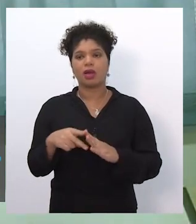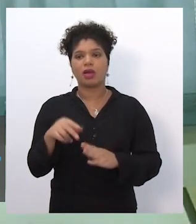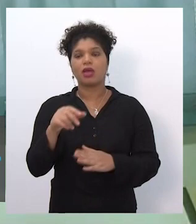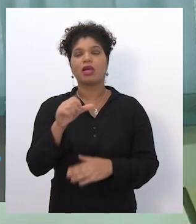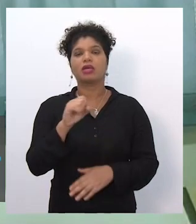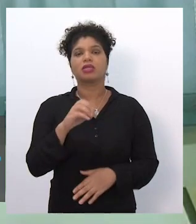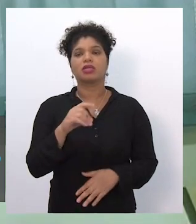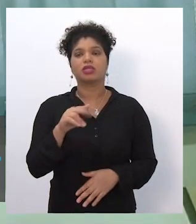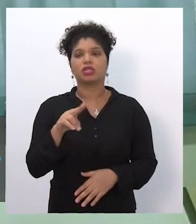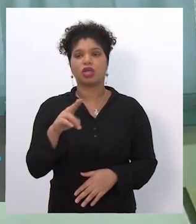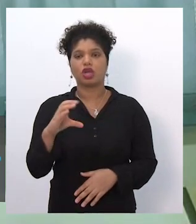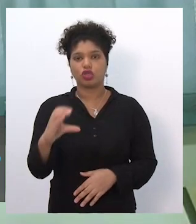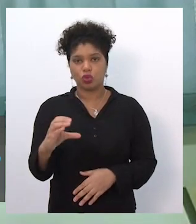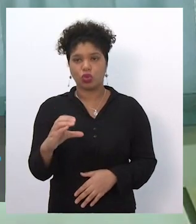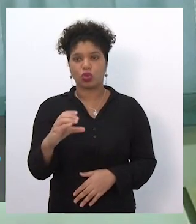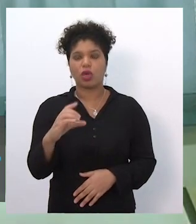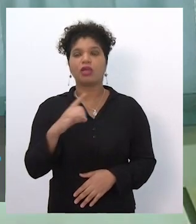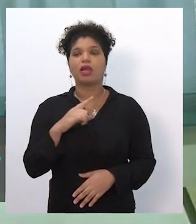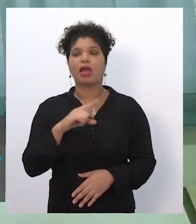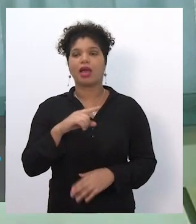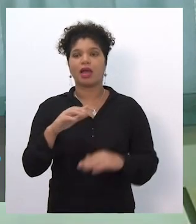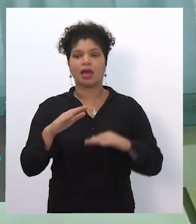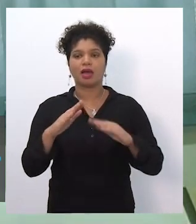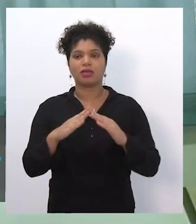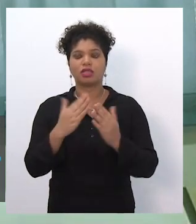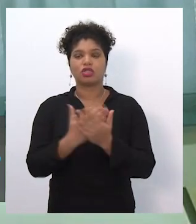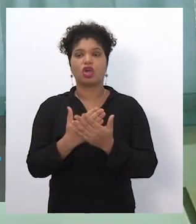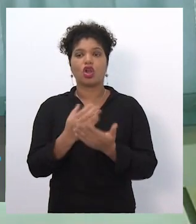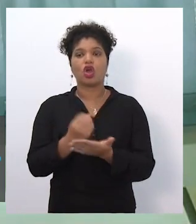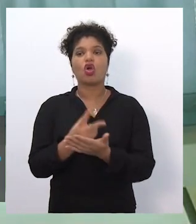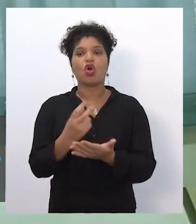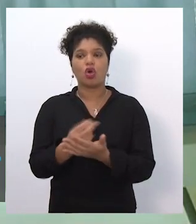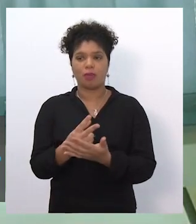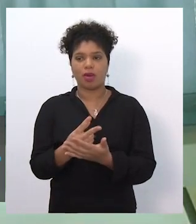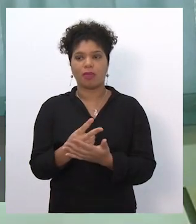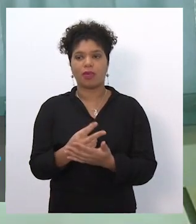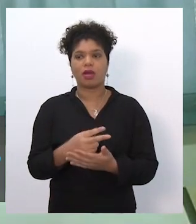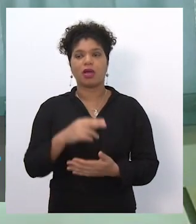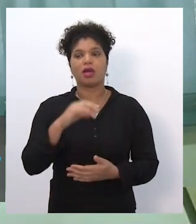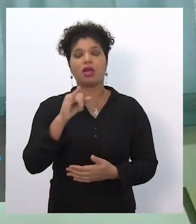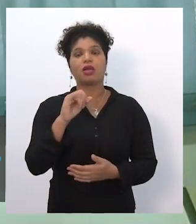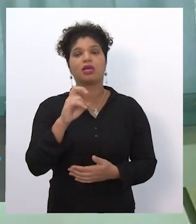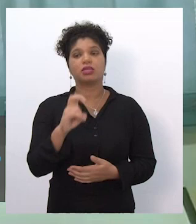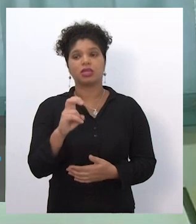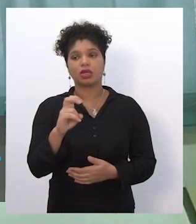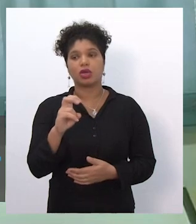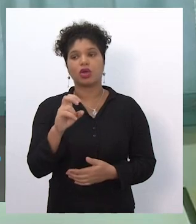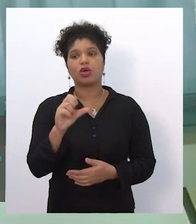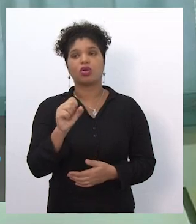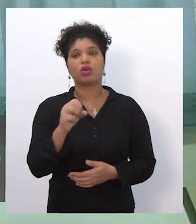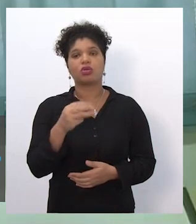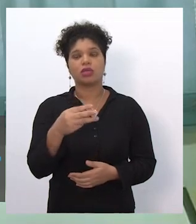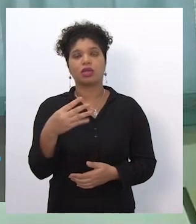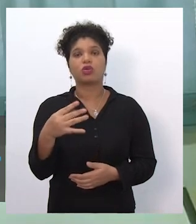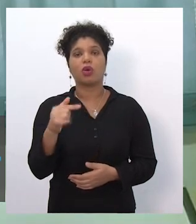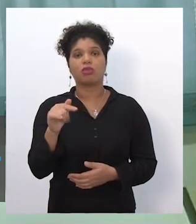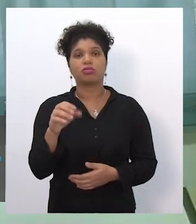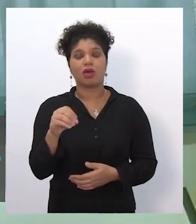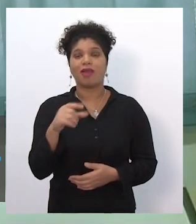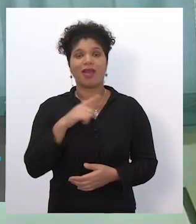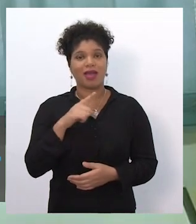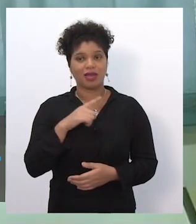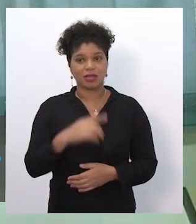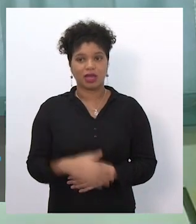troca, né? As escolas estão comprando também. Mas esse E5 são os computadores que nós temos, de fato, nas escolas, que são